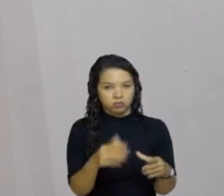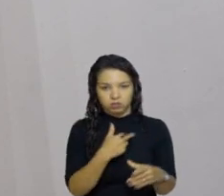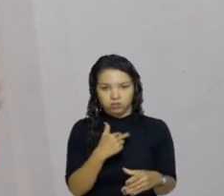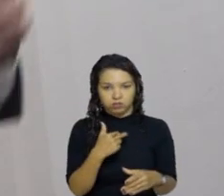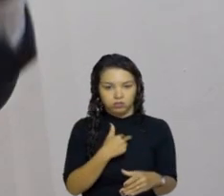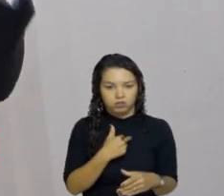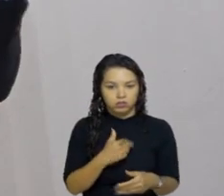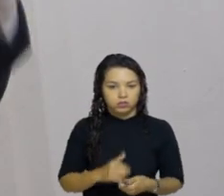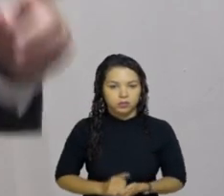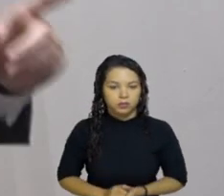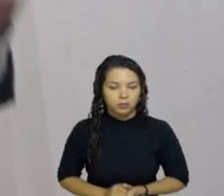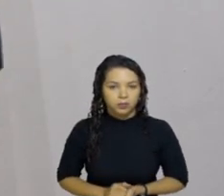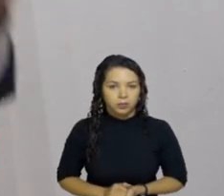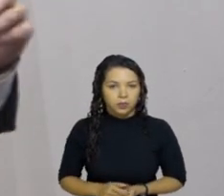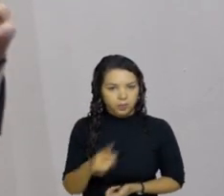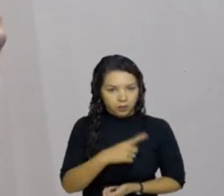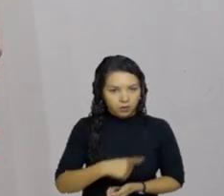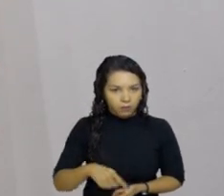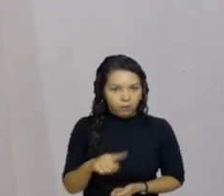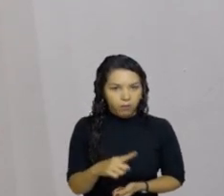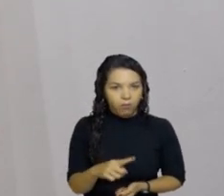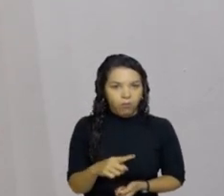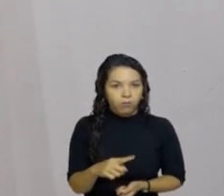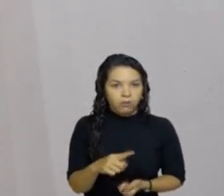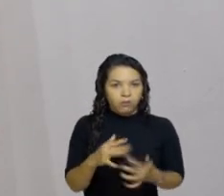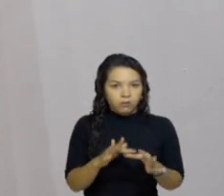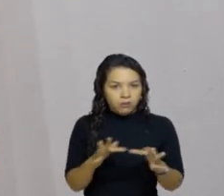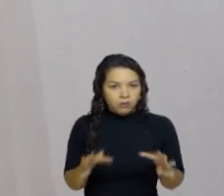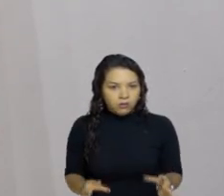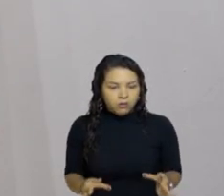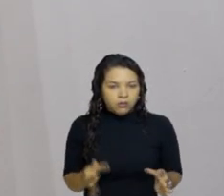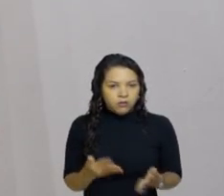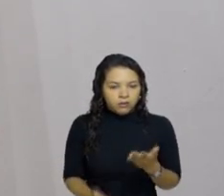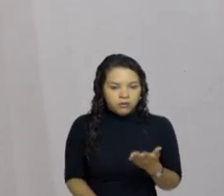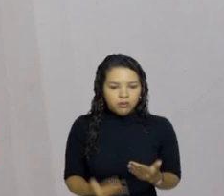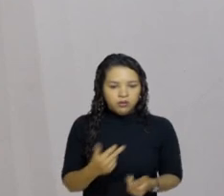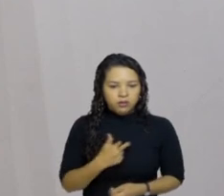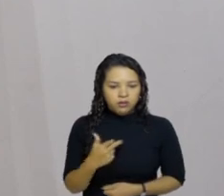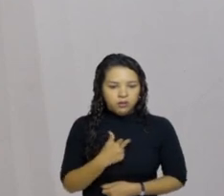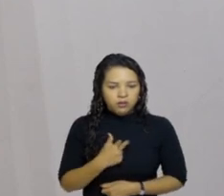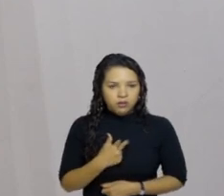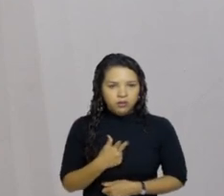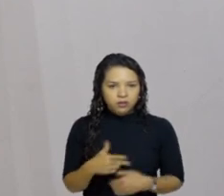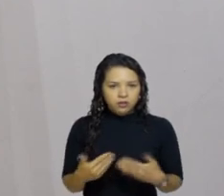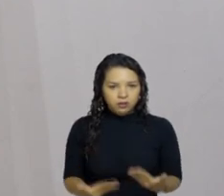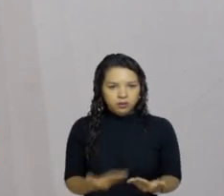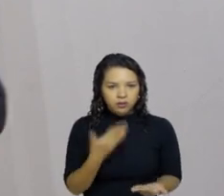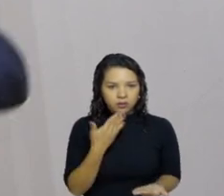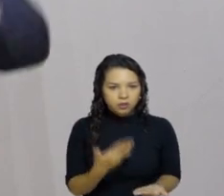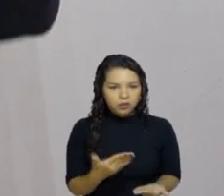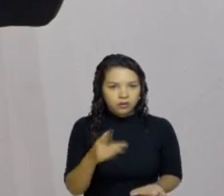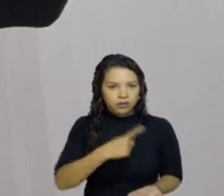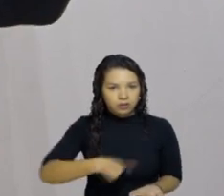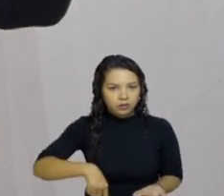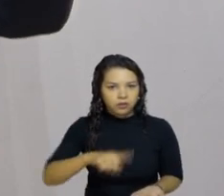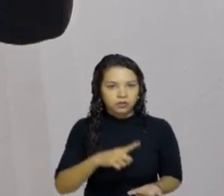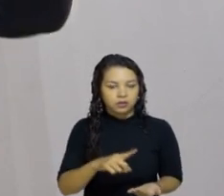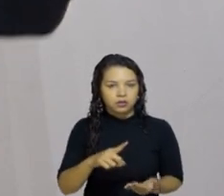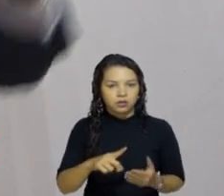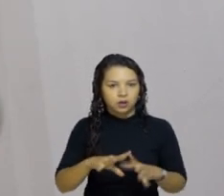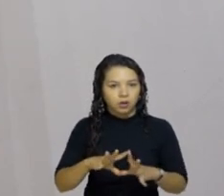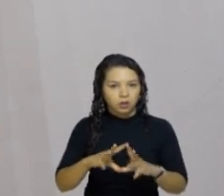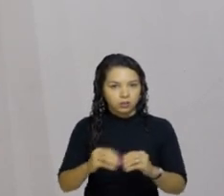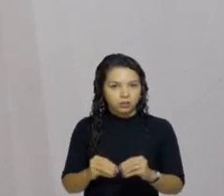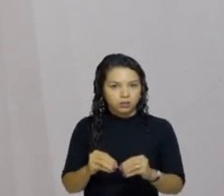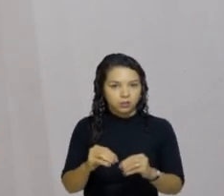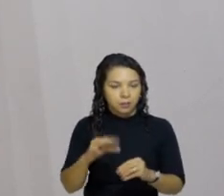Antídio. E a gente nunca pode perder a humildade e realizar as pequenas coisas. Sempre digo que tem um time chamado All Black, que